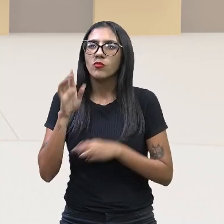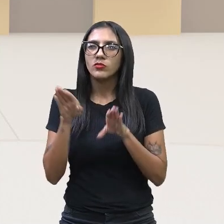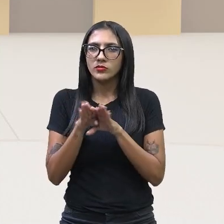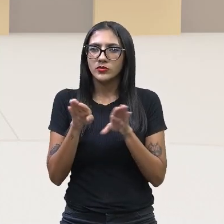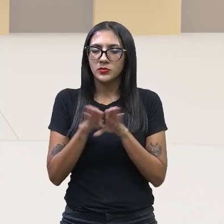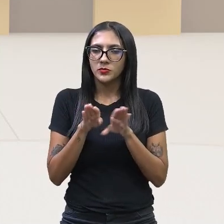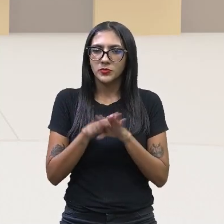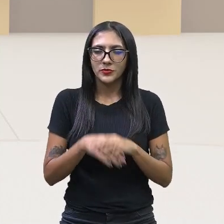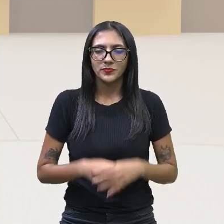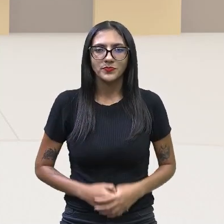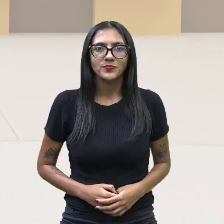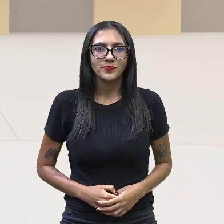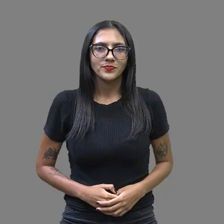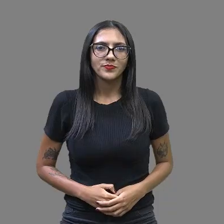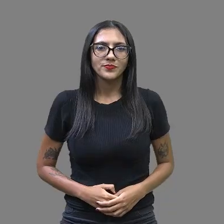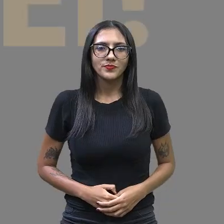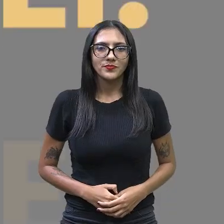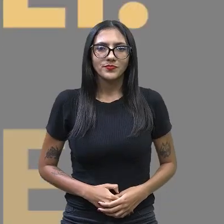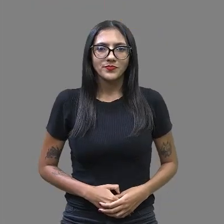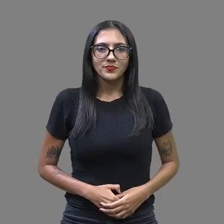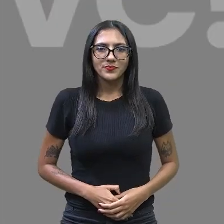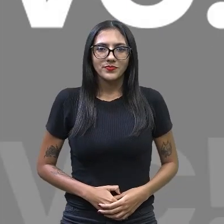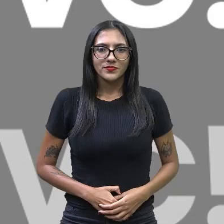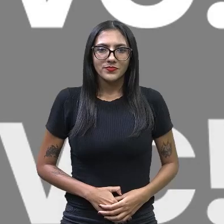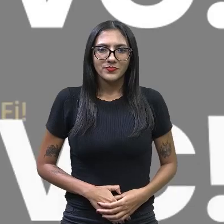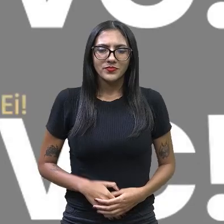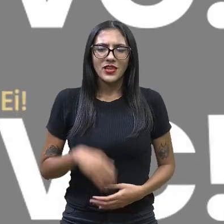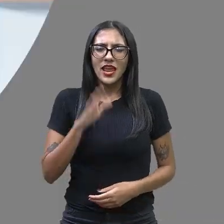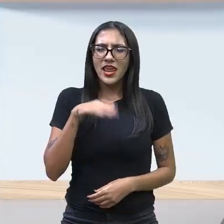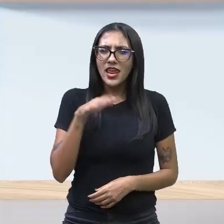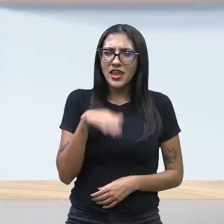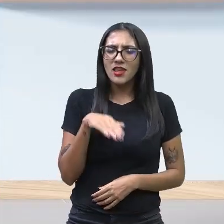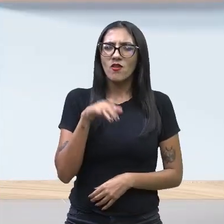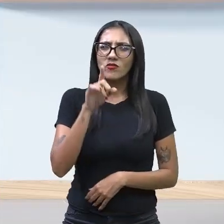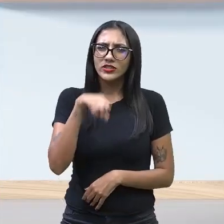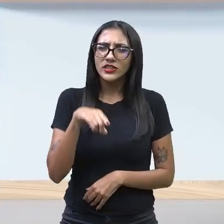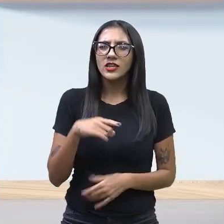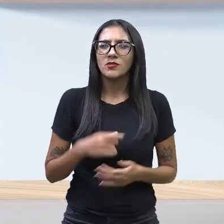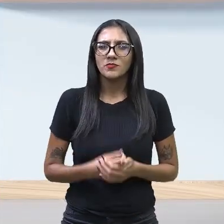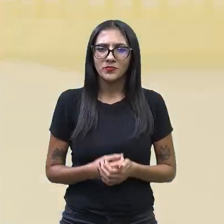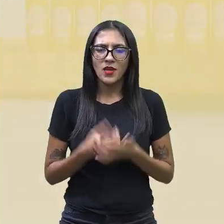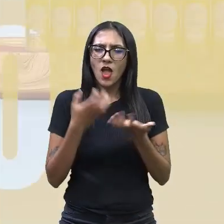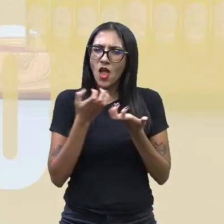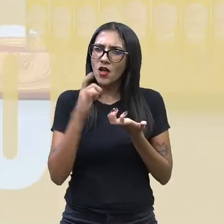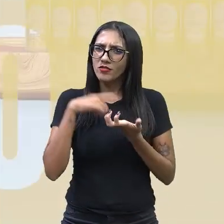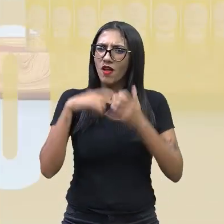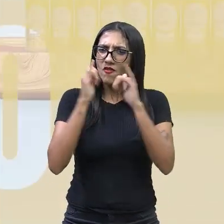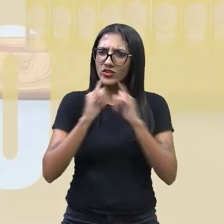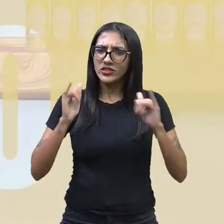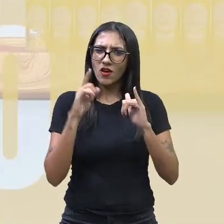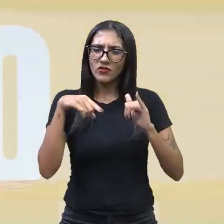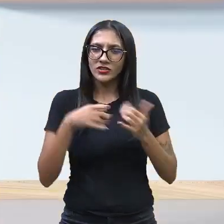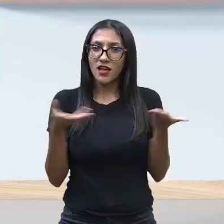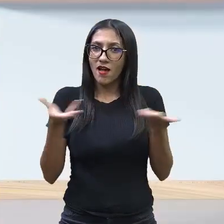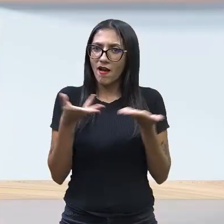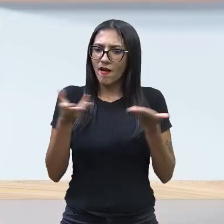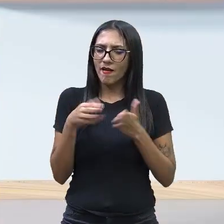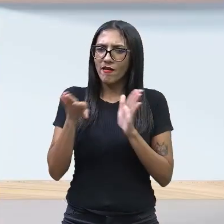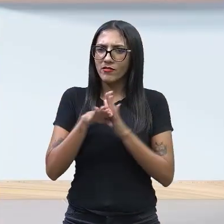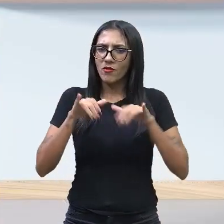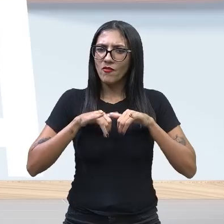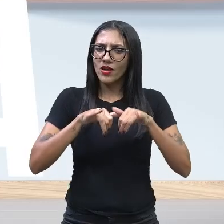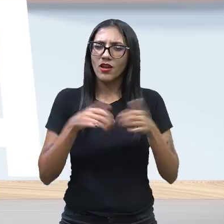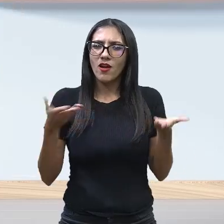mesma farinha. Presta atenção. Ei, você mesmo. Eu quero te contar que chegou ao mercado a